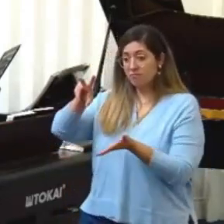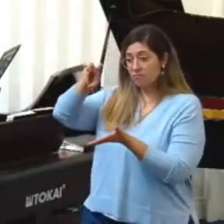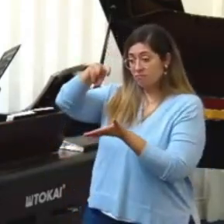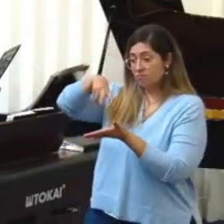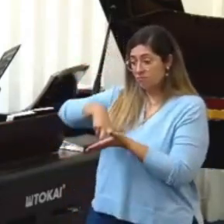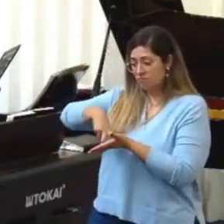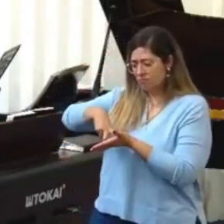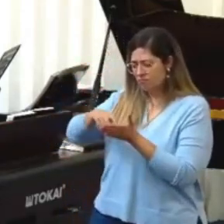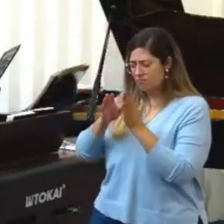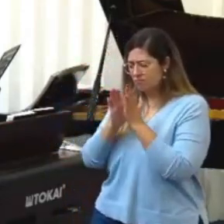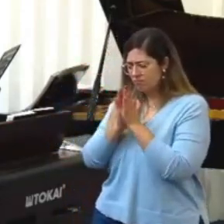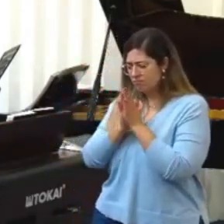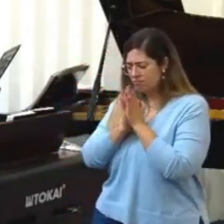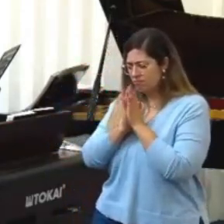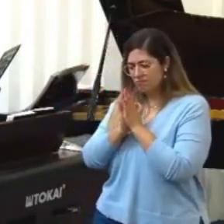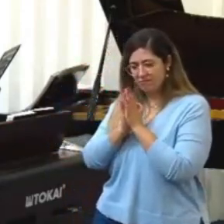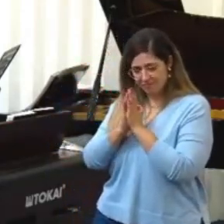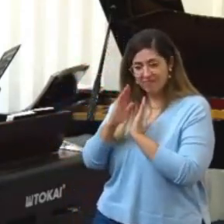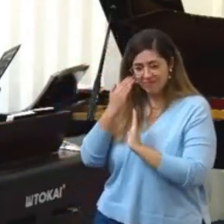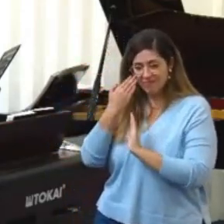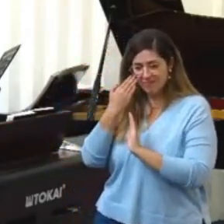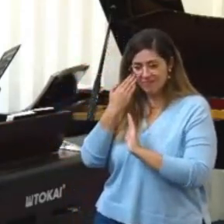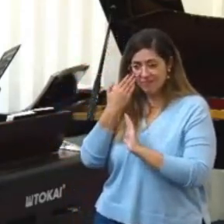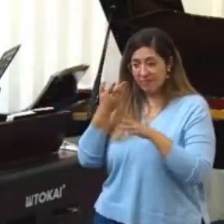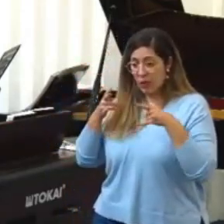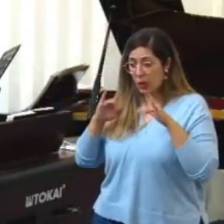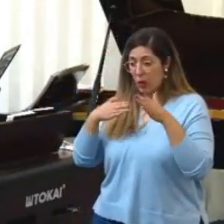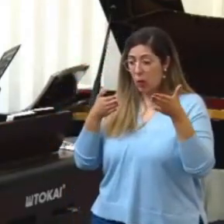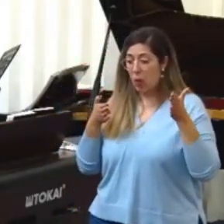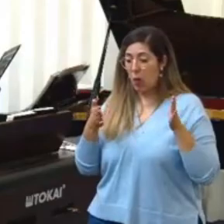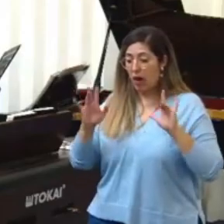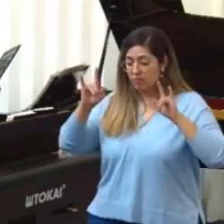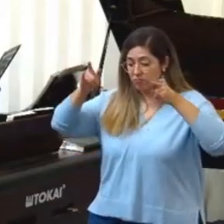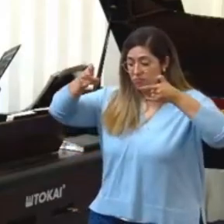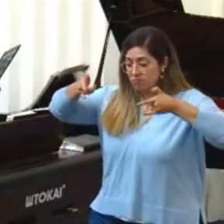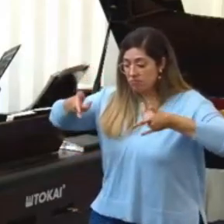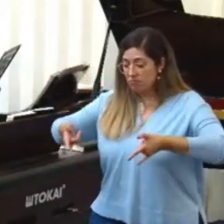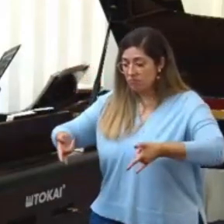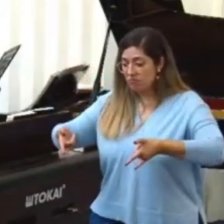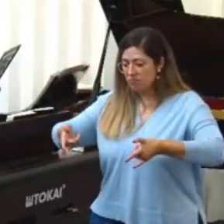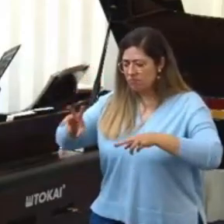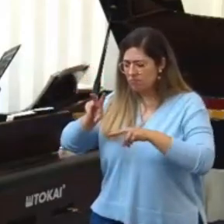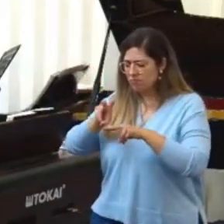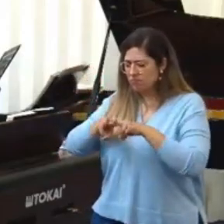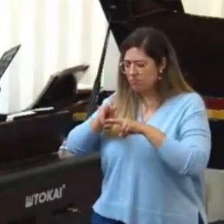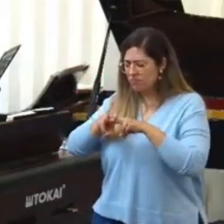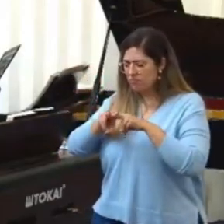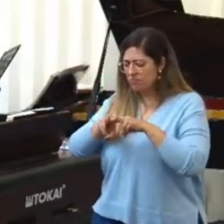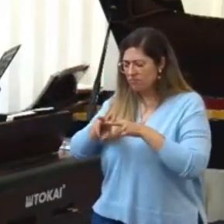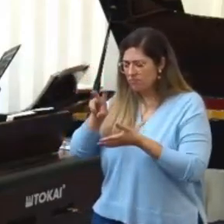Você ajoelhadinho, você ajoelhadinha diante da sua cama.